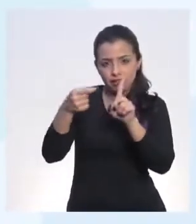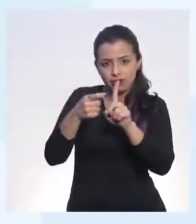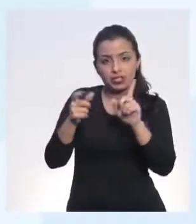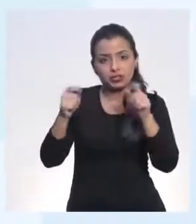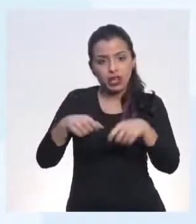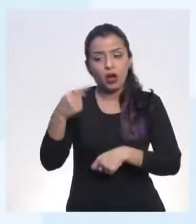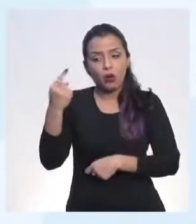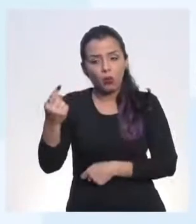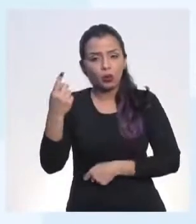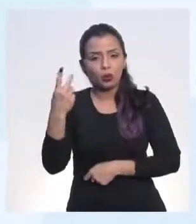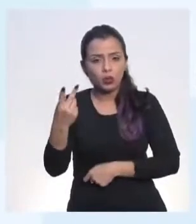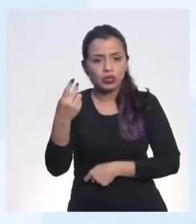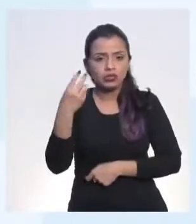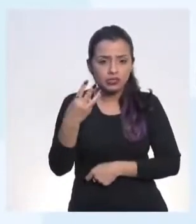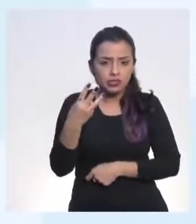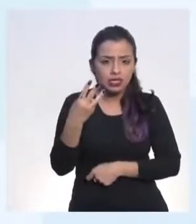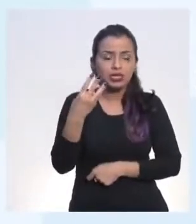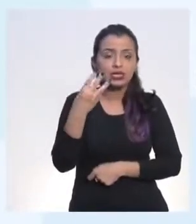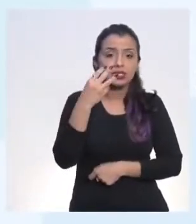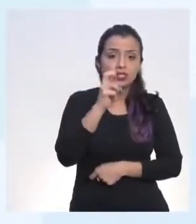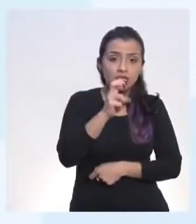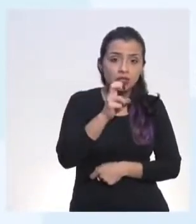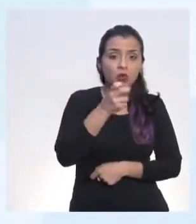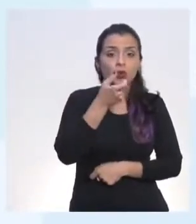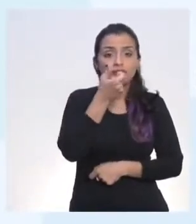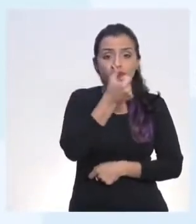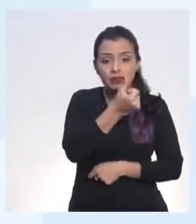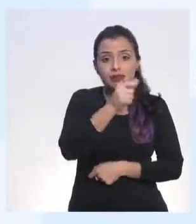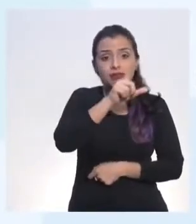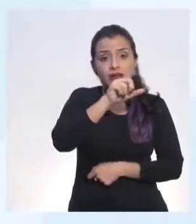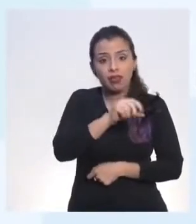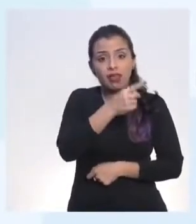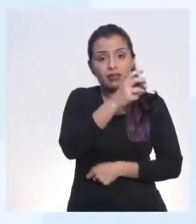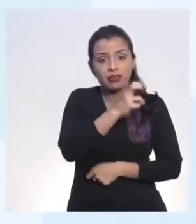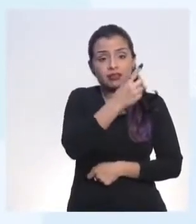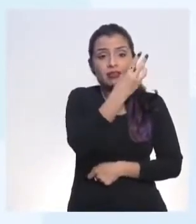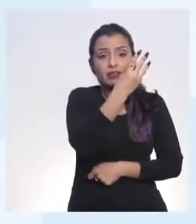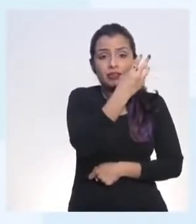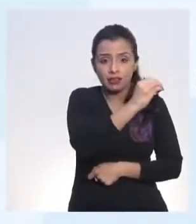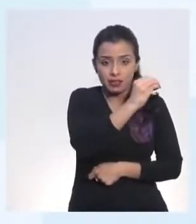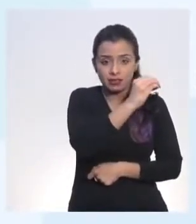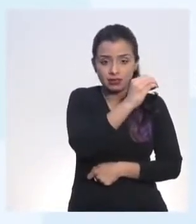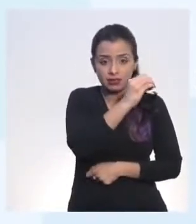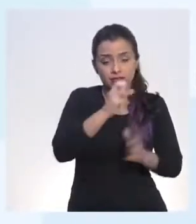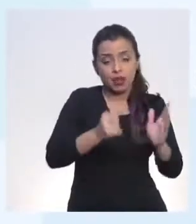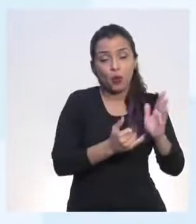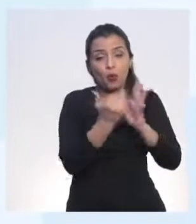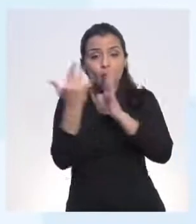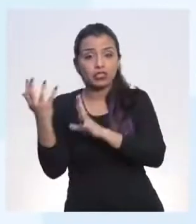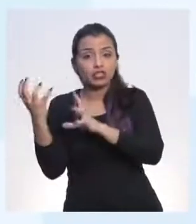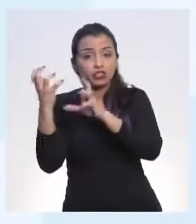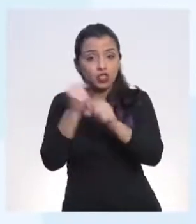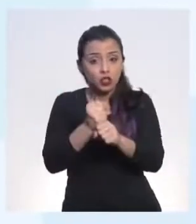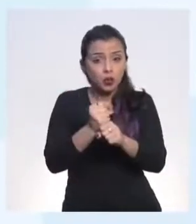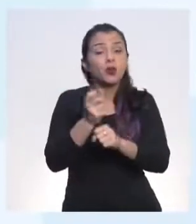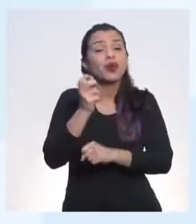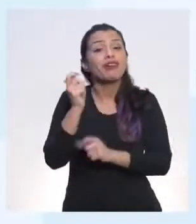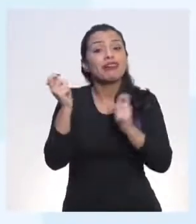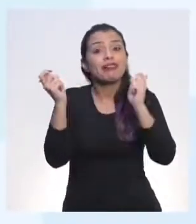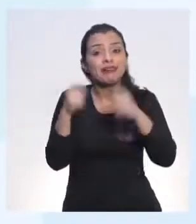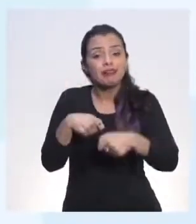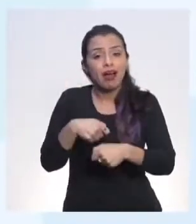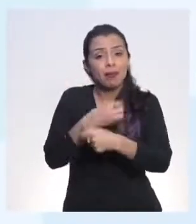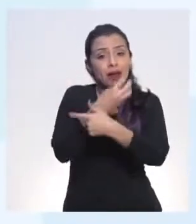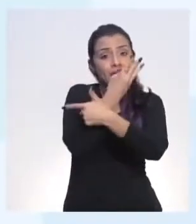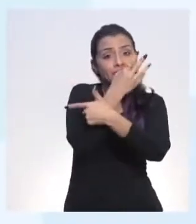2, por 3, por 5, por 6, por 10, por 15 e por 30. Por Esses ele são... mesmo, né? Que é a